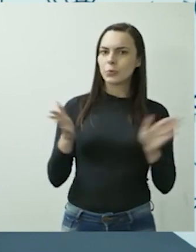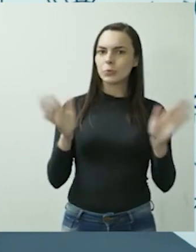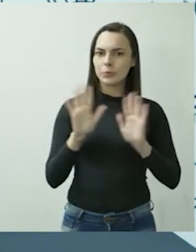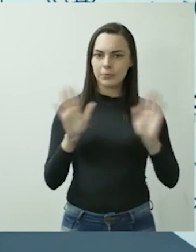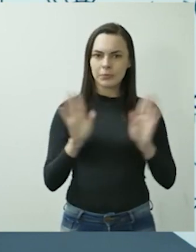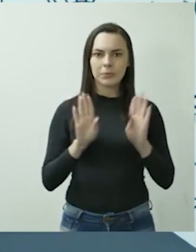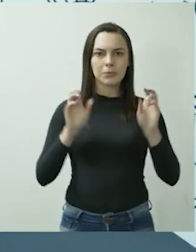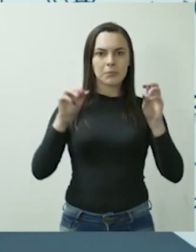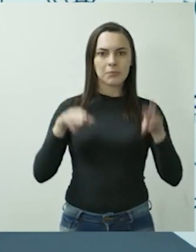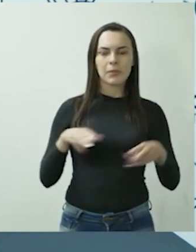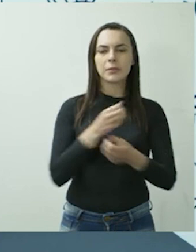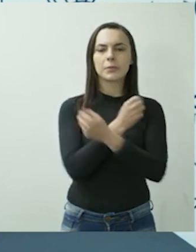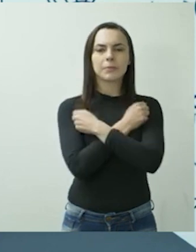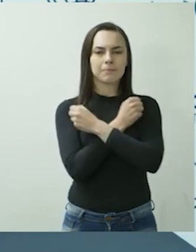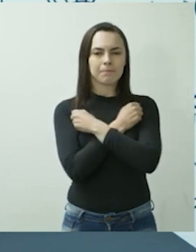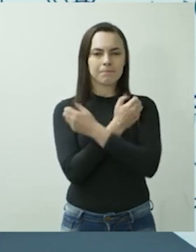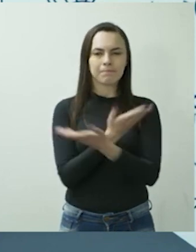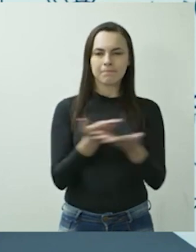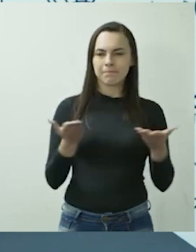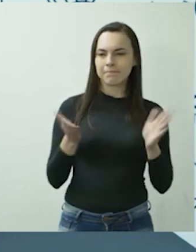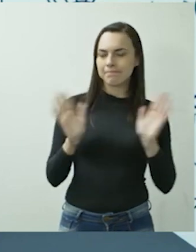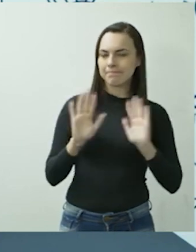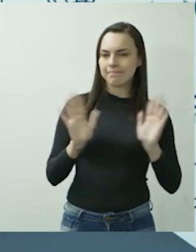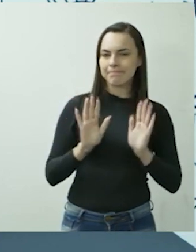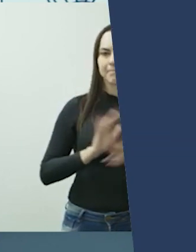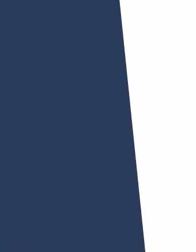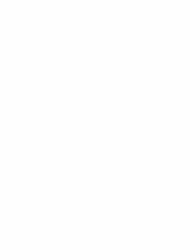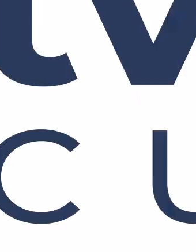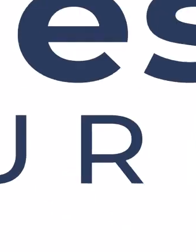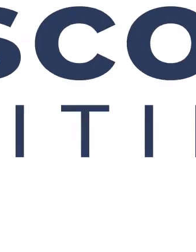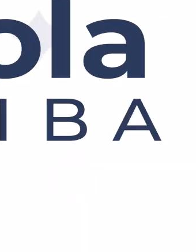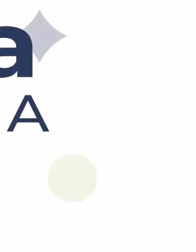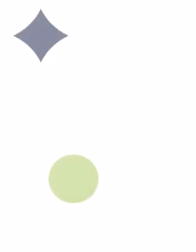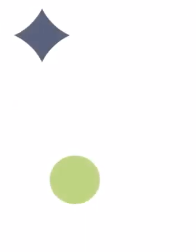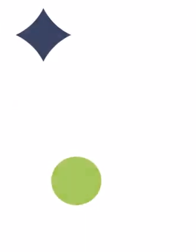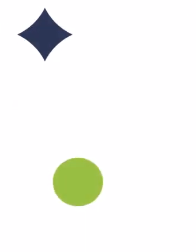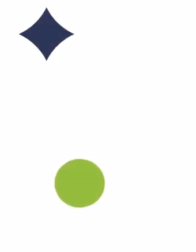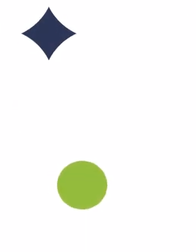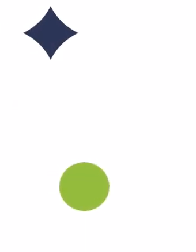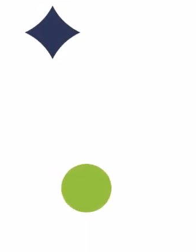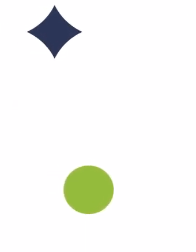cuidem. Um abraço para vocês. Tchau, tchau.